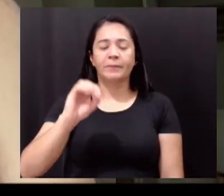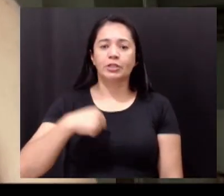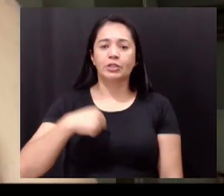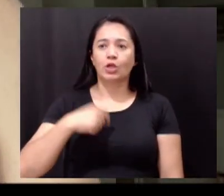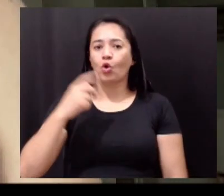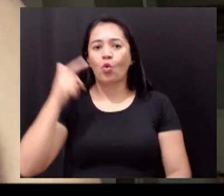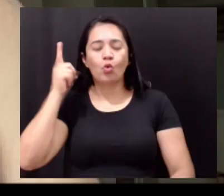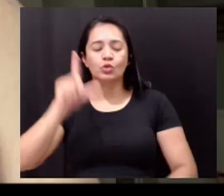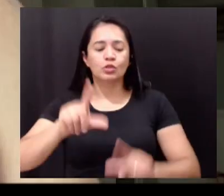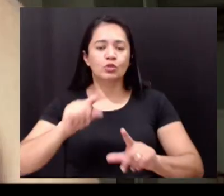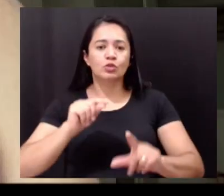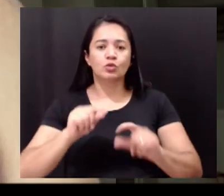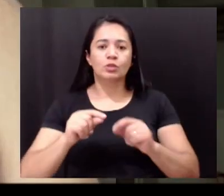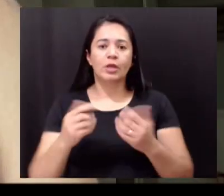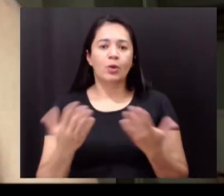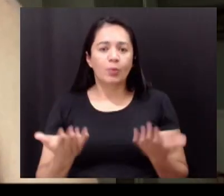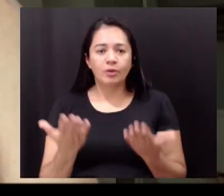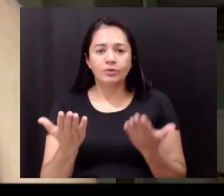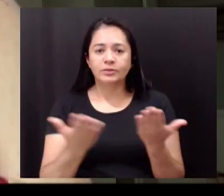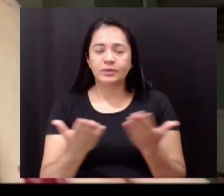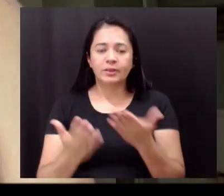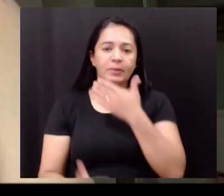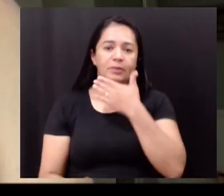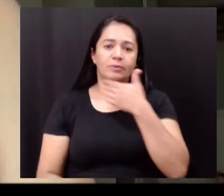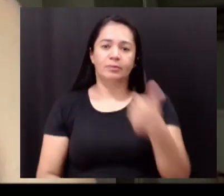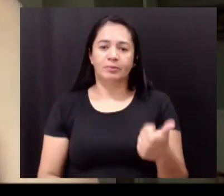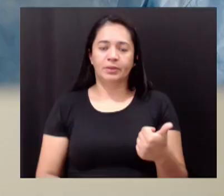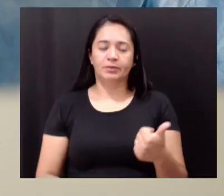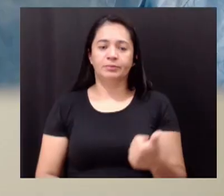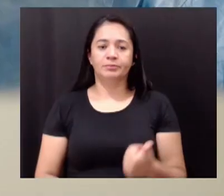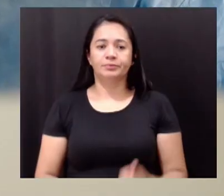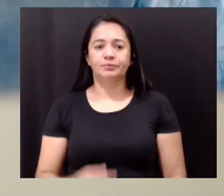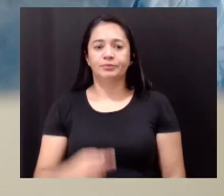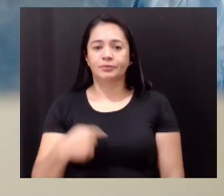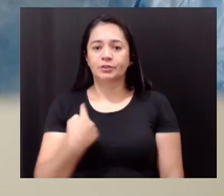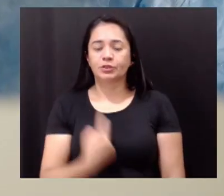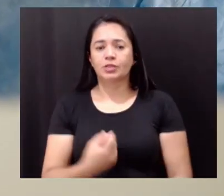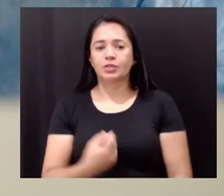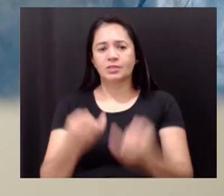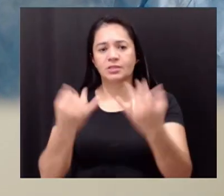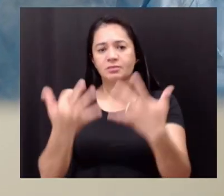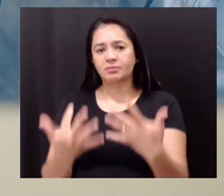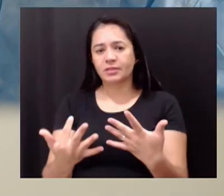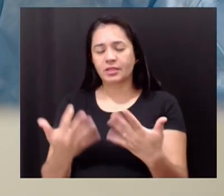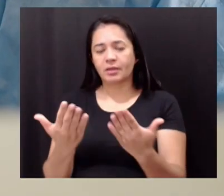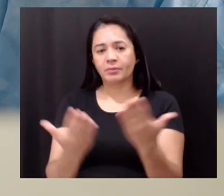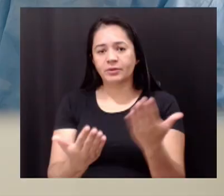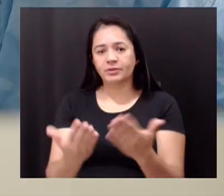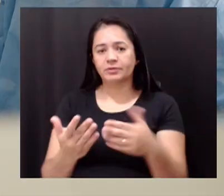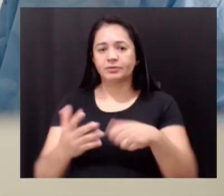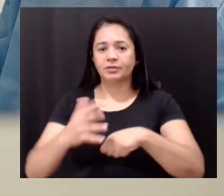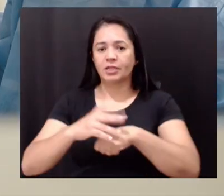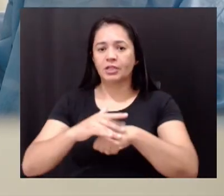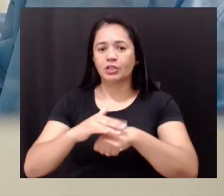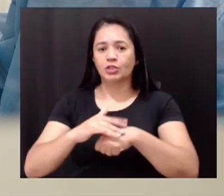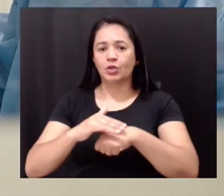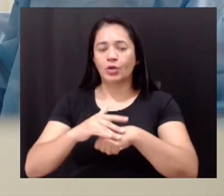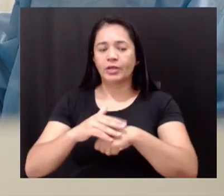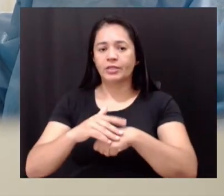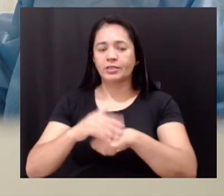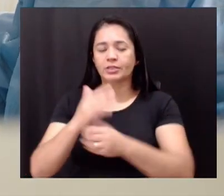deve seguir. Quando a gente fala em termos de tratamento para doenças iniciais, muitas